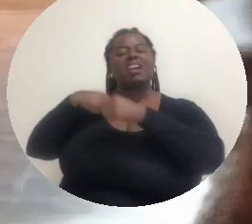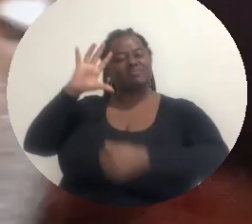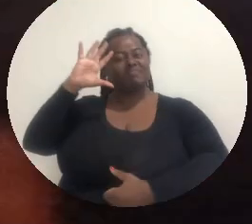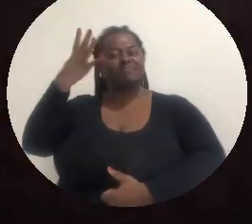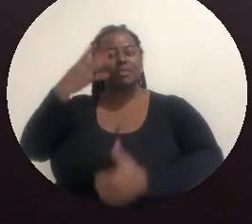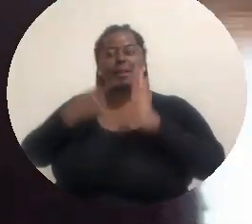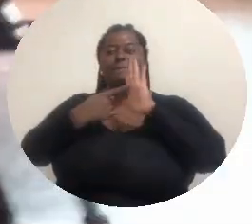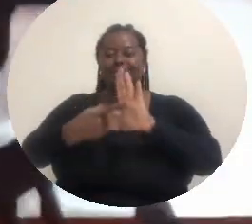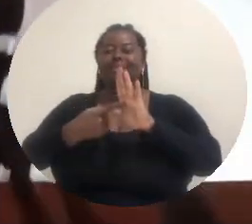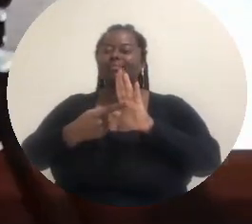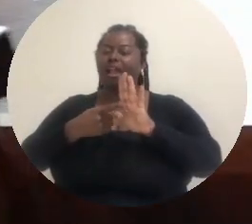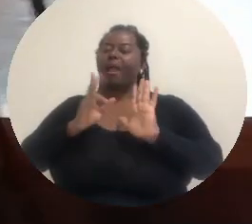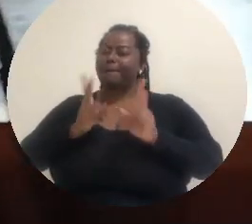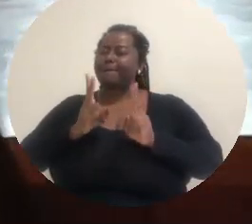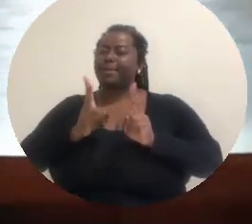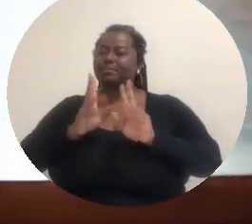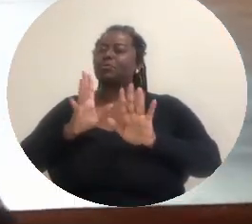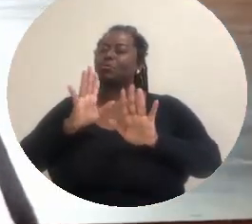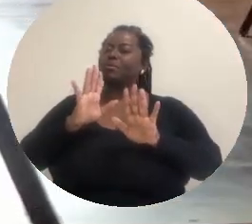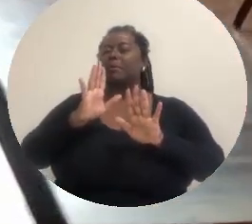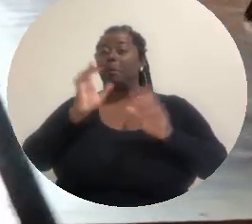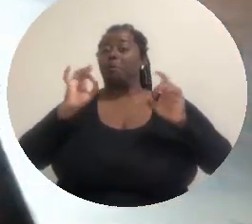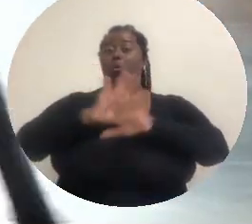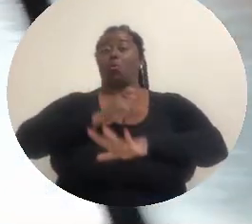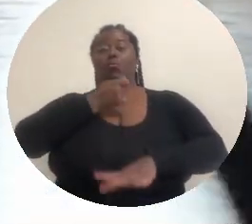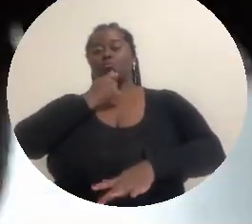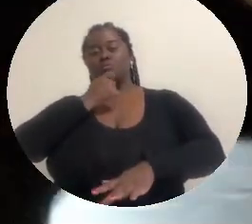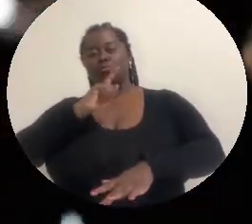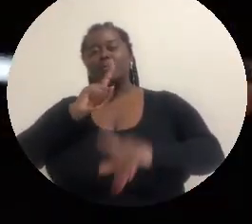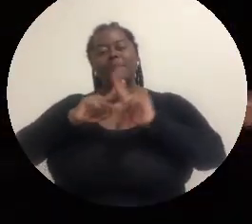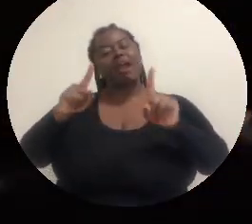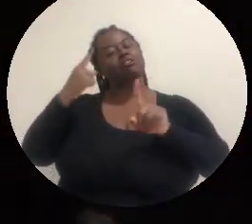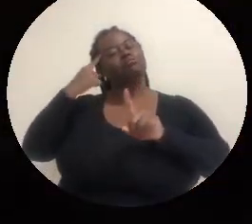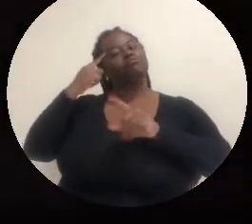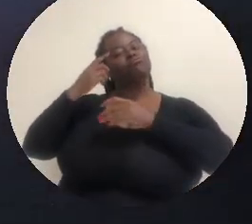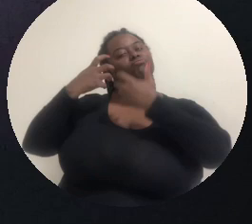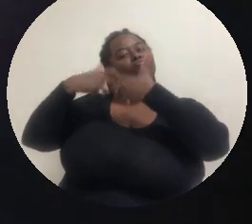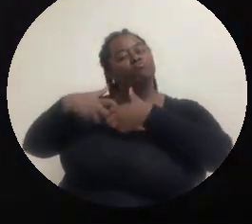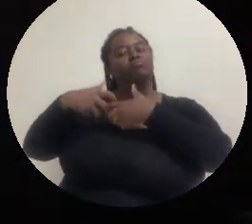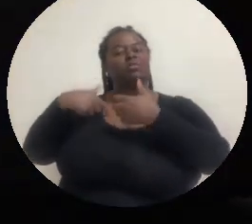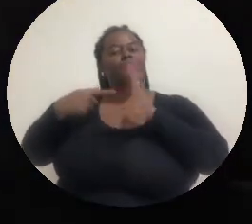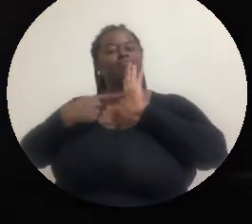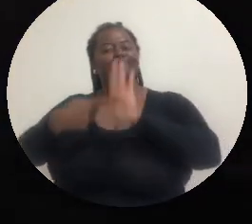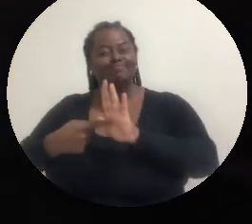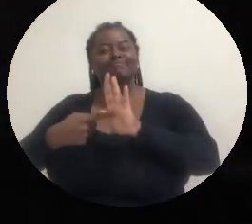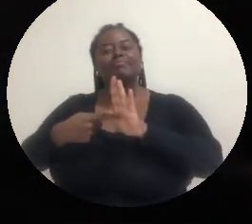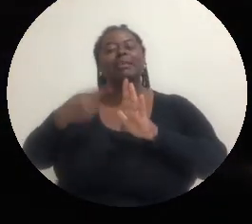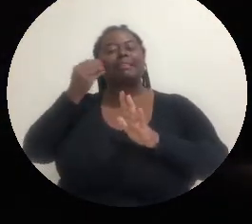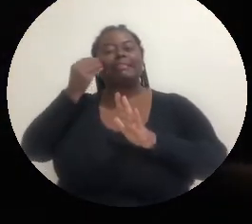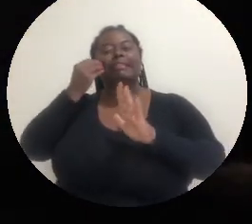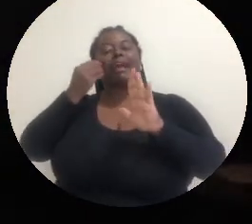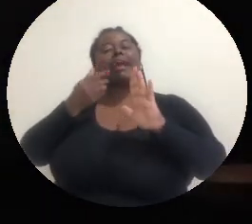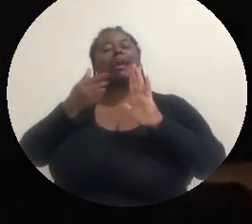que eu não tinha tanta confiança nela de que ela estava pronta já. Muito por ter sido influenciado por essa dinâmica de trazer algo muito